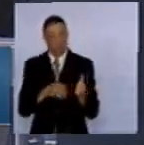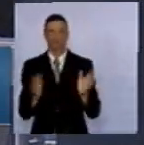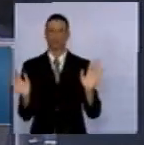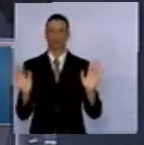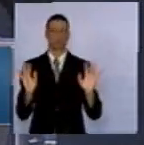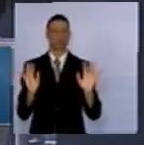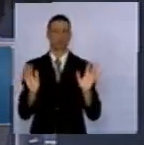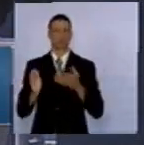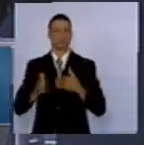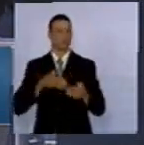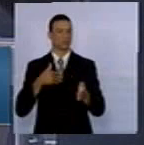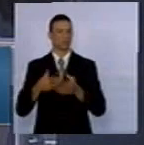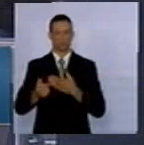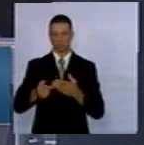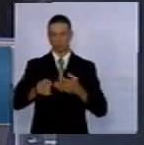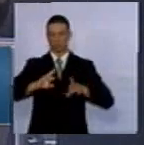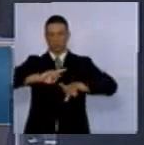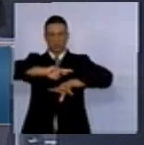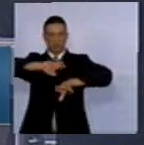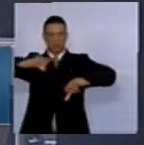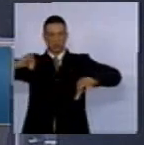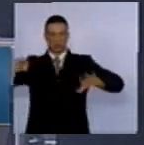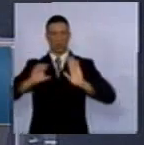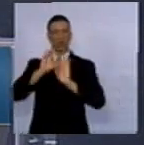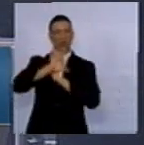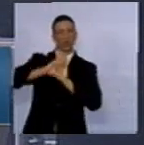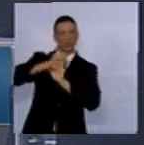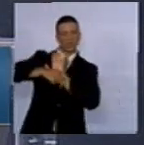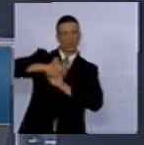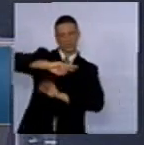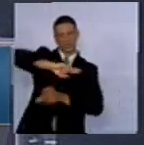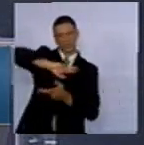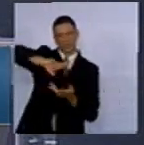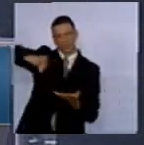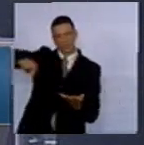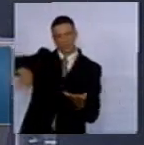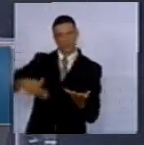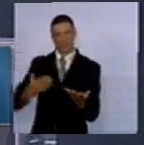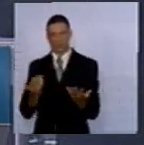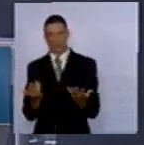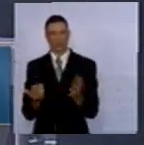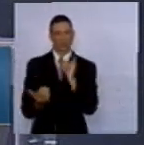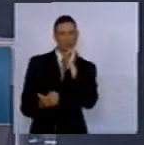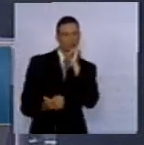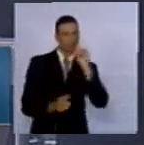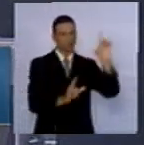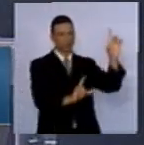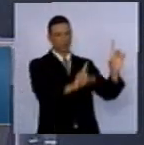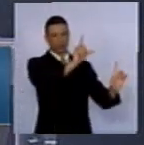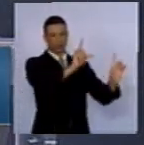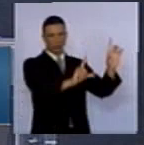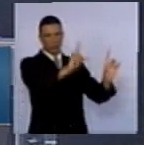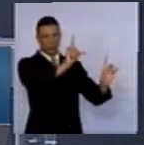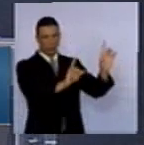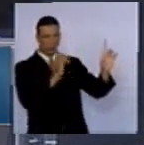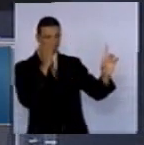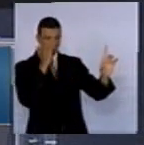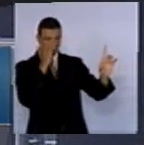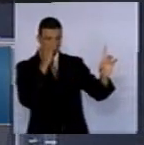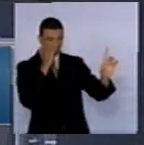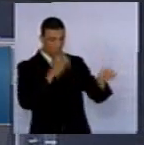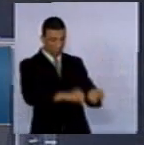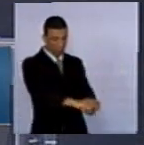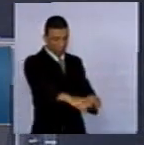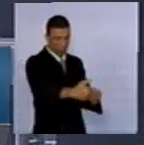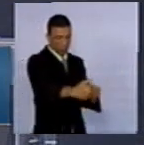nenhum vai fazer uma distinção conceitual entre televisão no